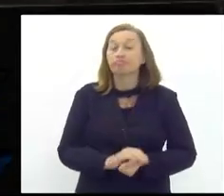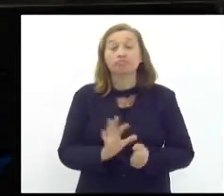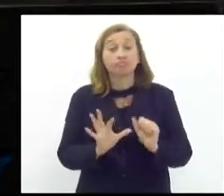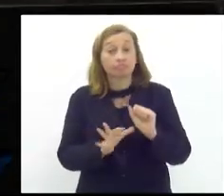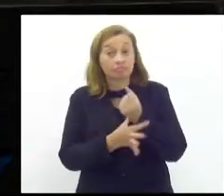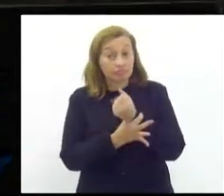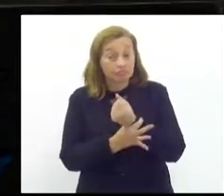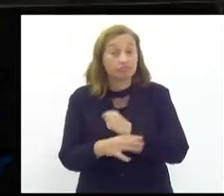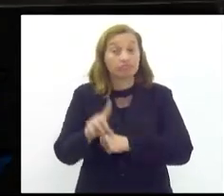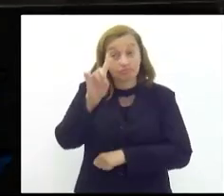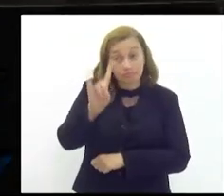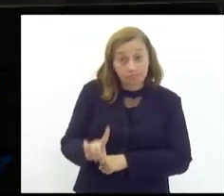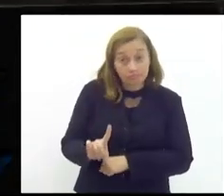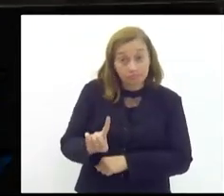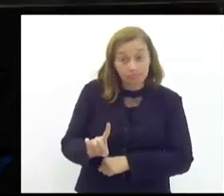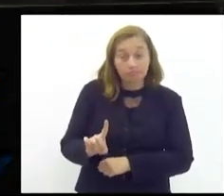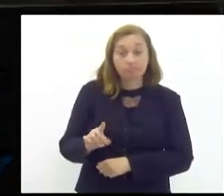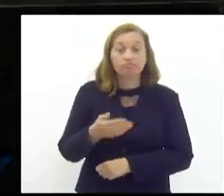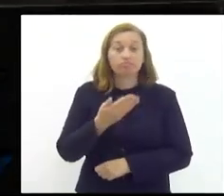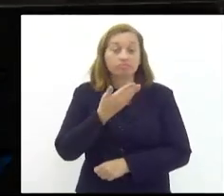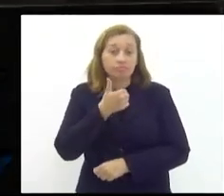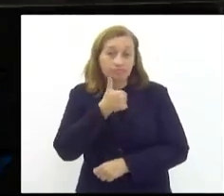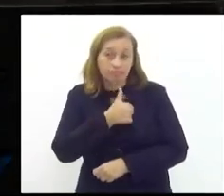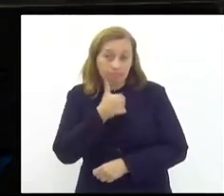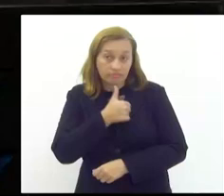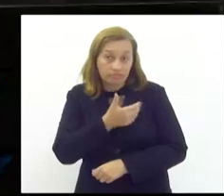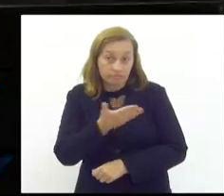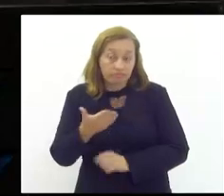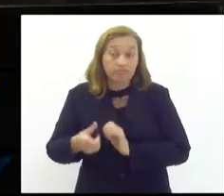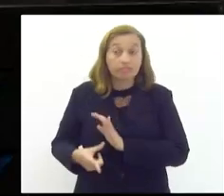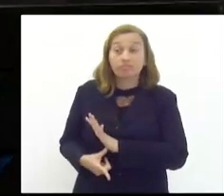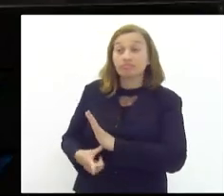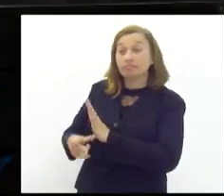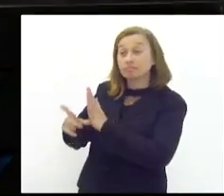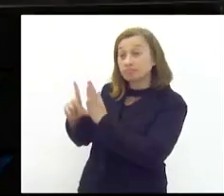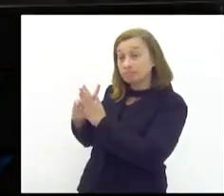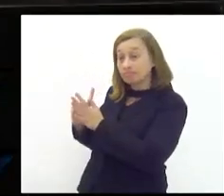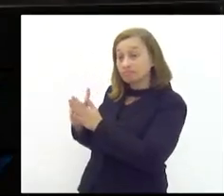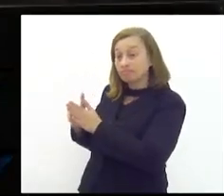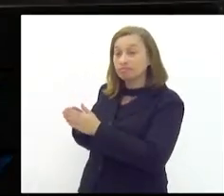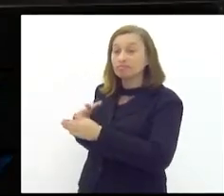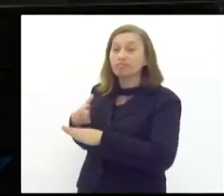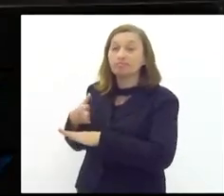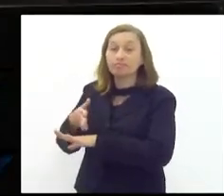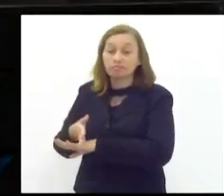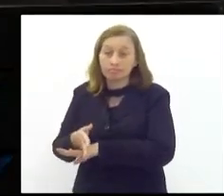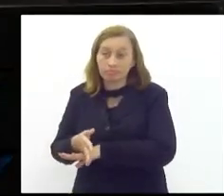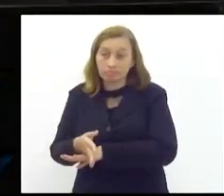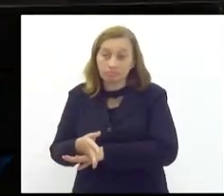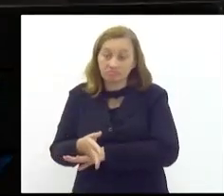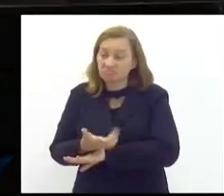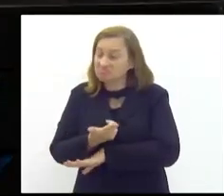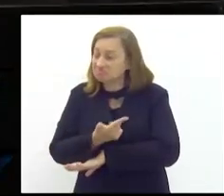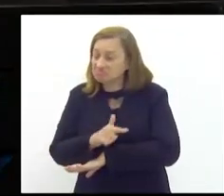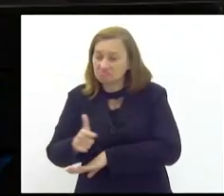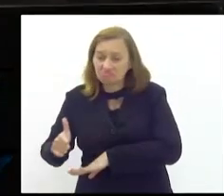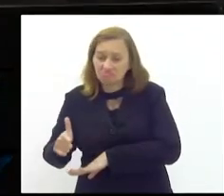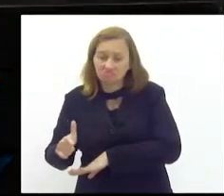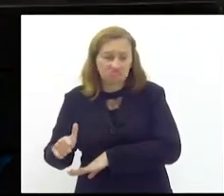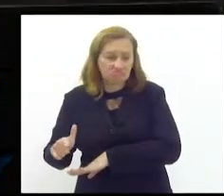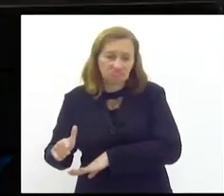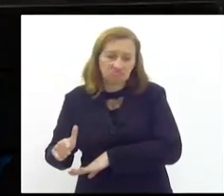de direitos daquelas mulheres que anteriormente a sua entrada em vigor não tinha